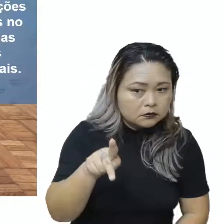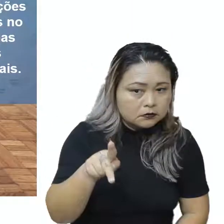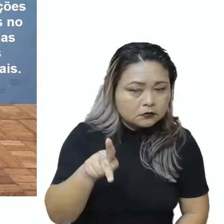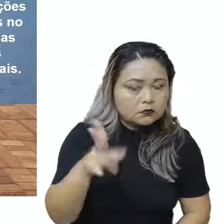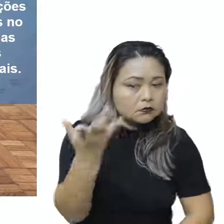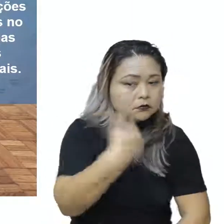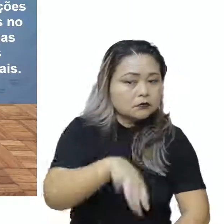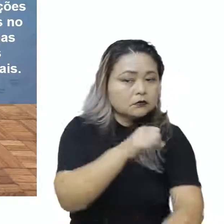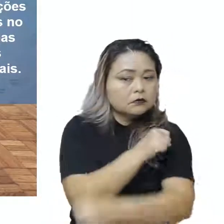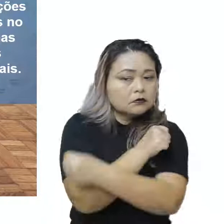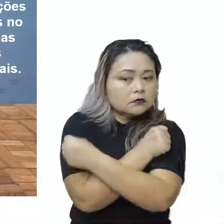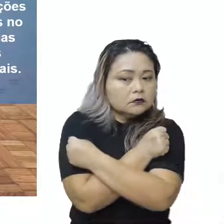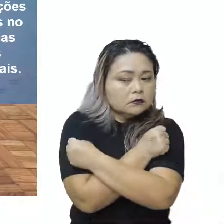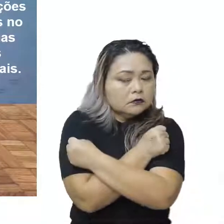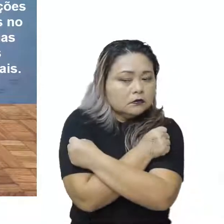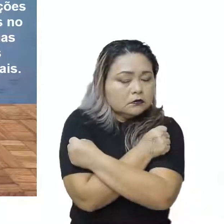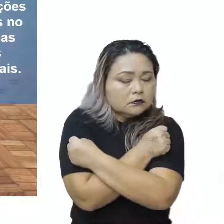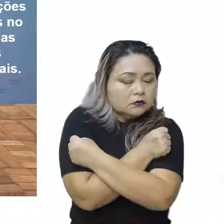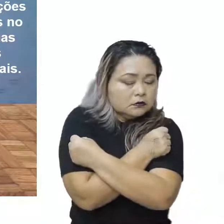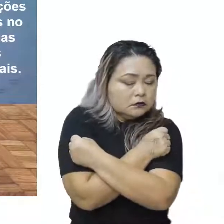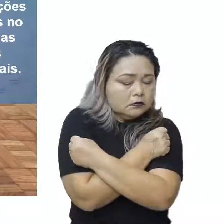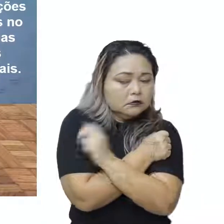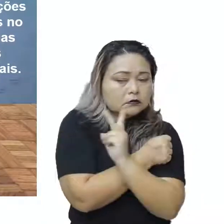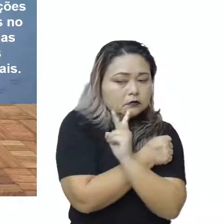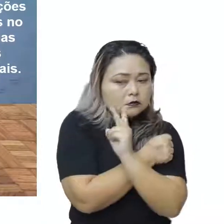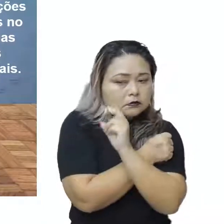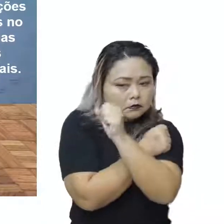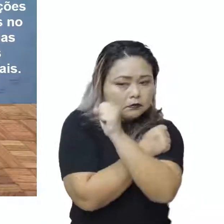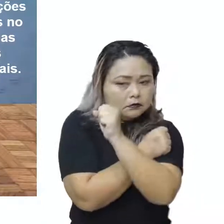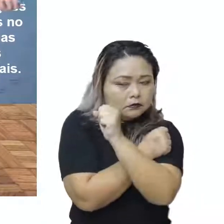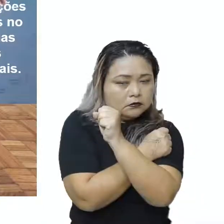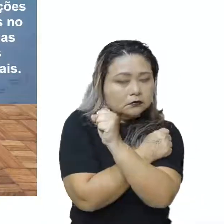Um abraço muito forte